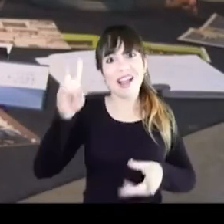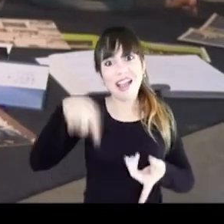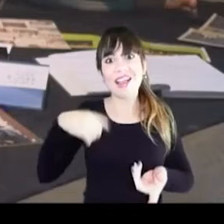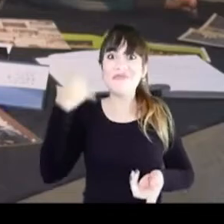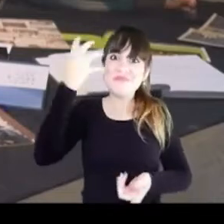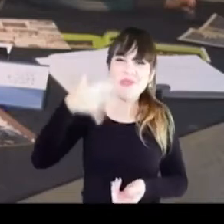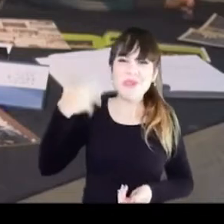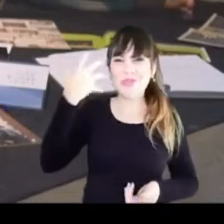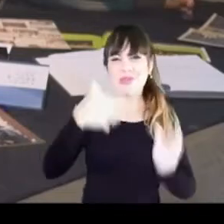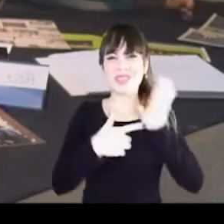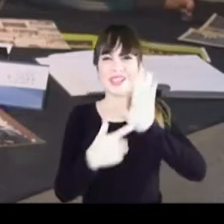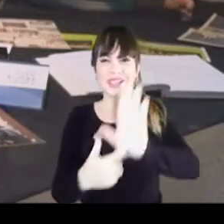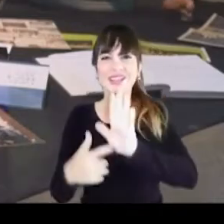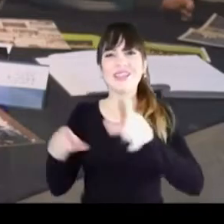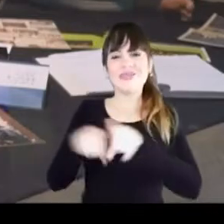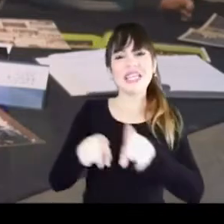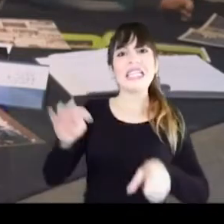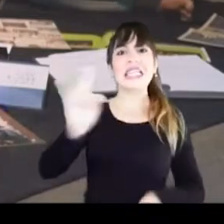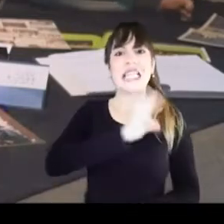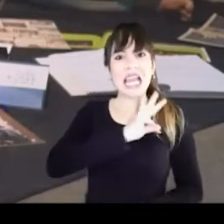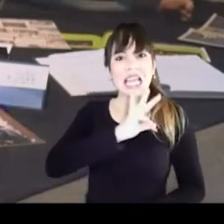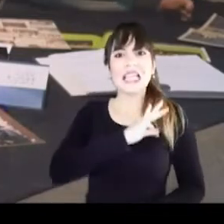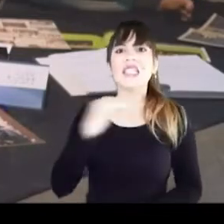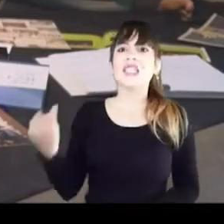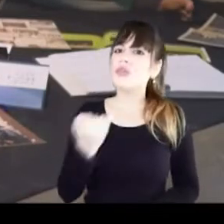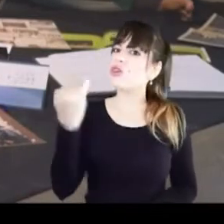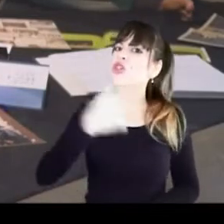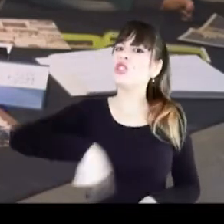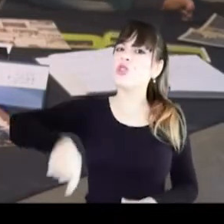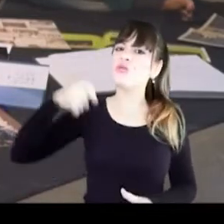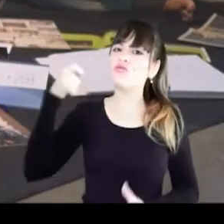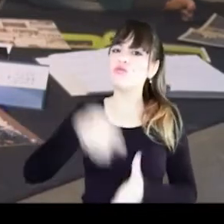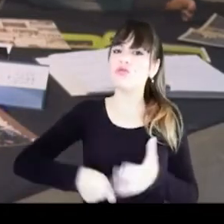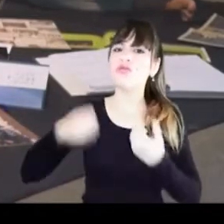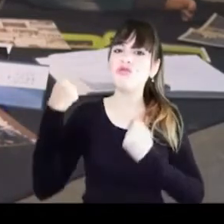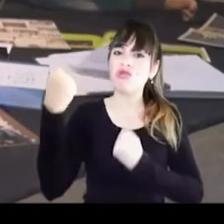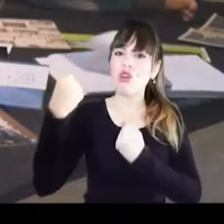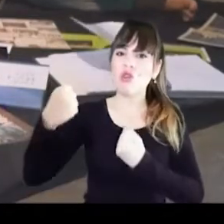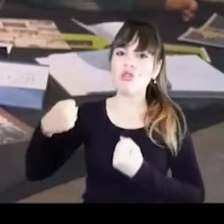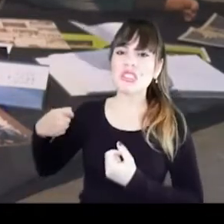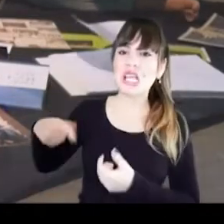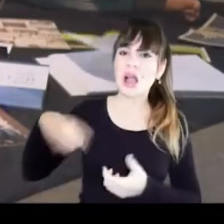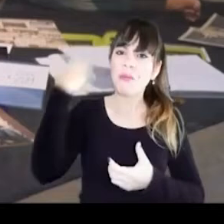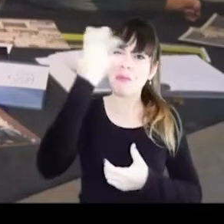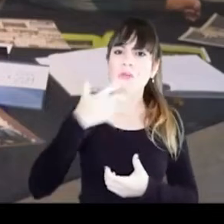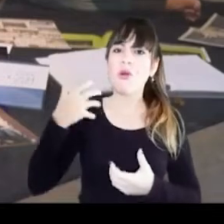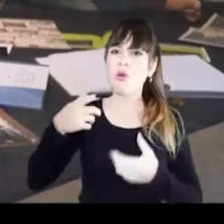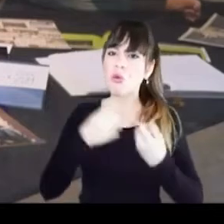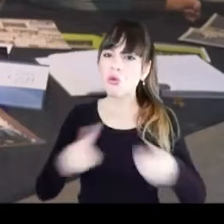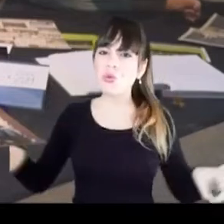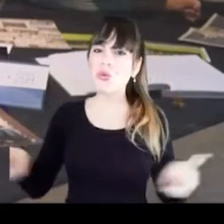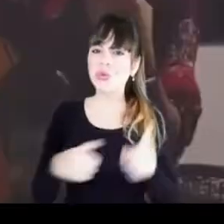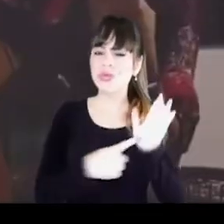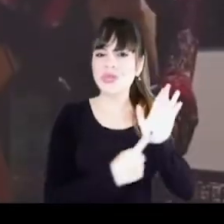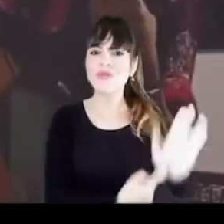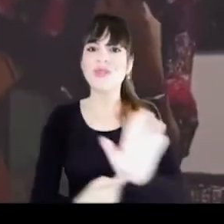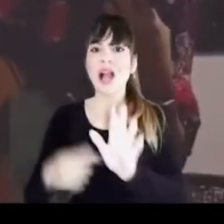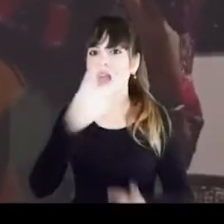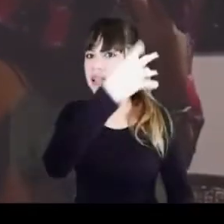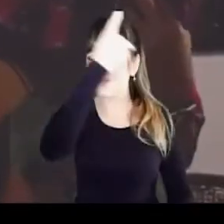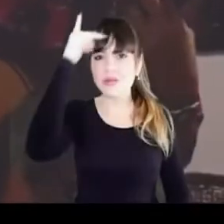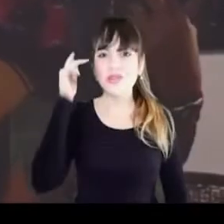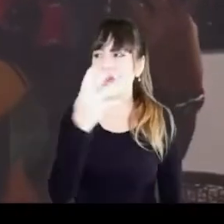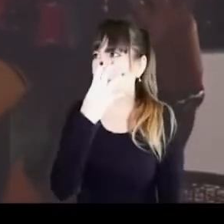Aqui é onde entra com força. A morte da Severina tem, mas aqui entra com força a música enquanto narrativa.